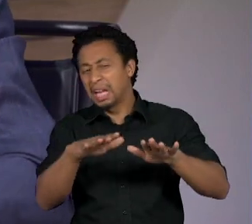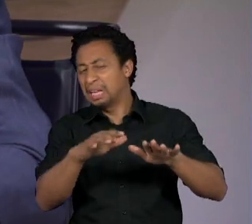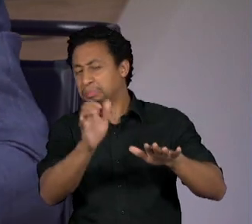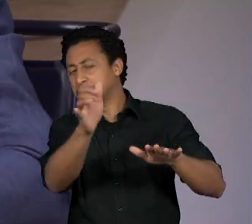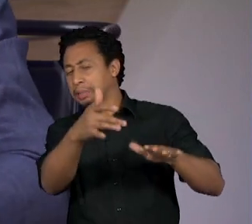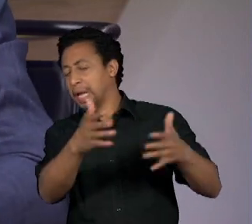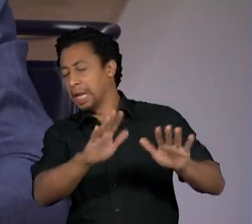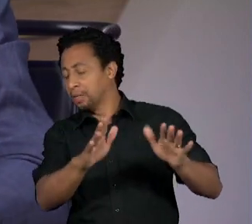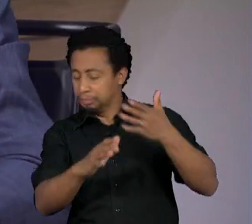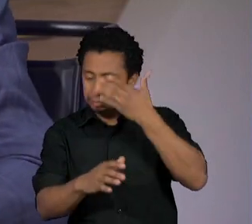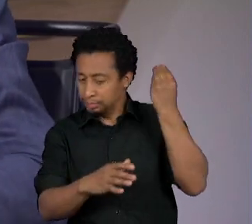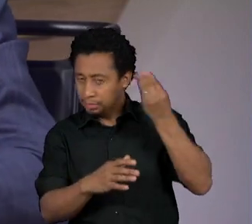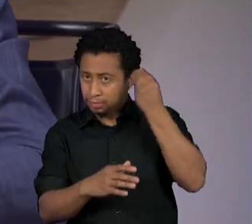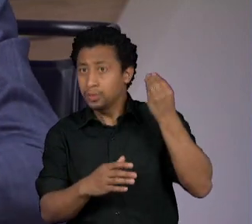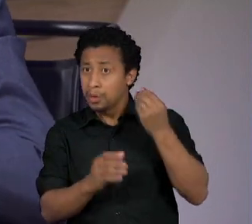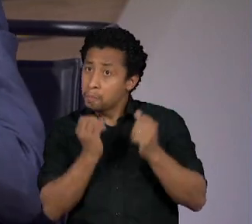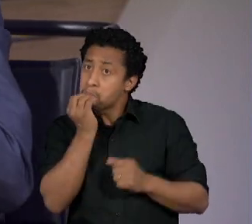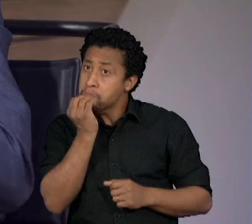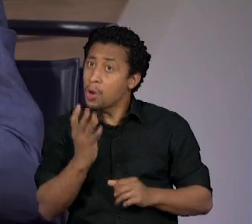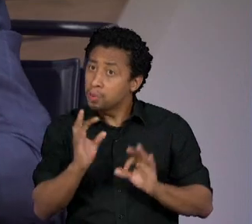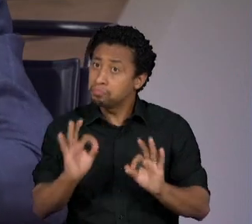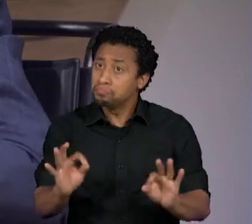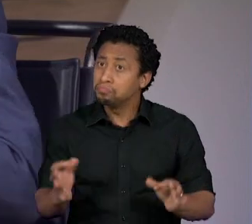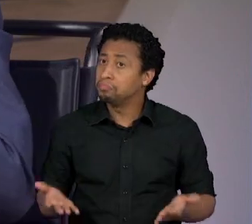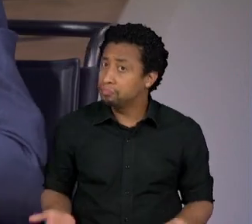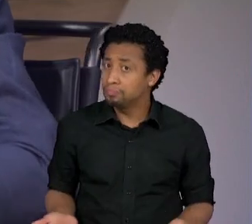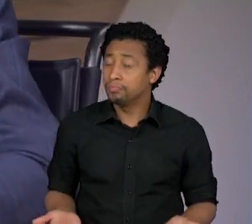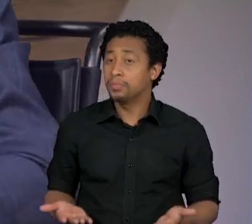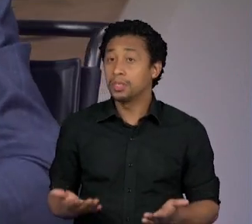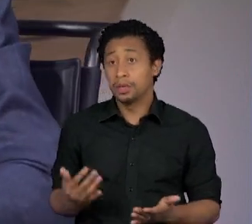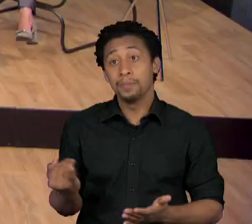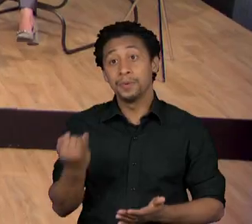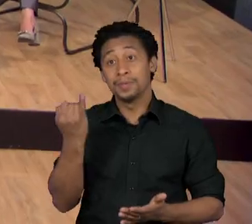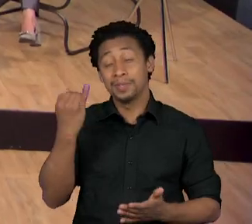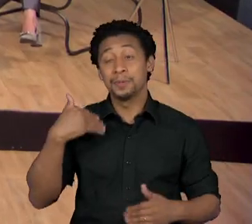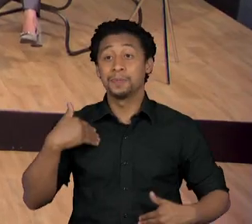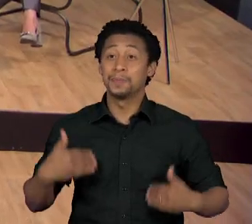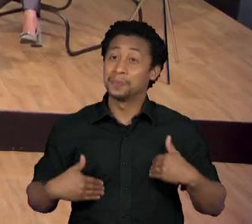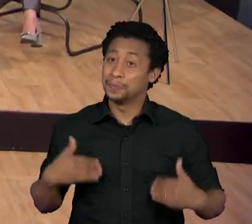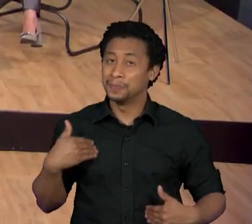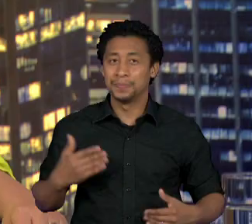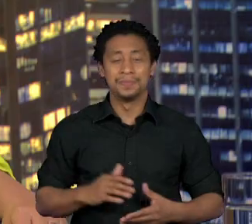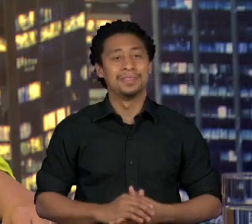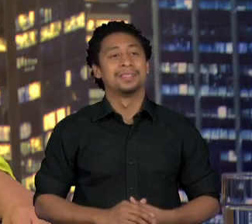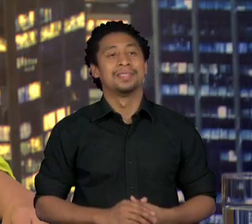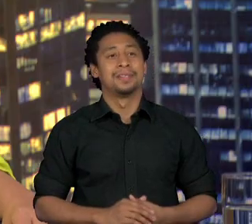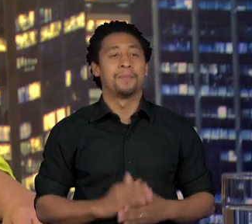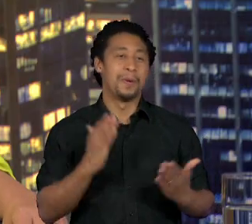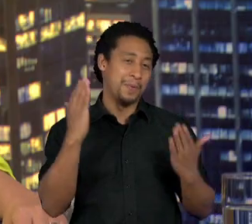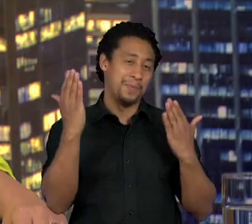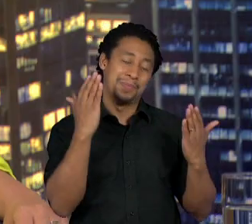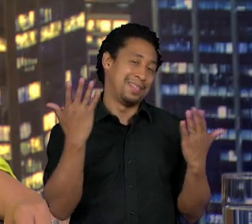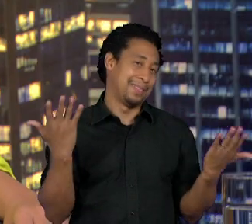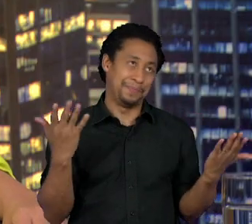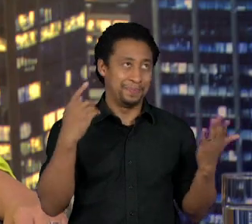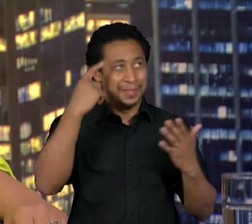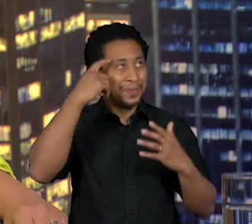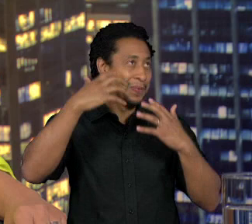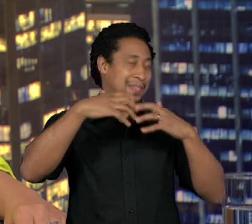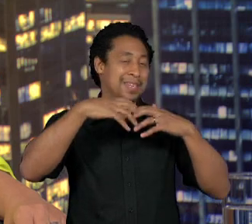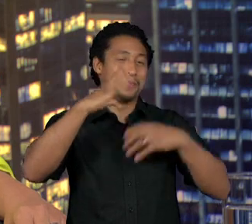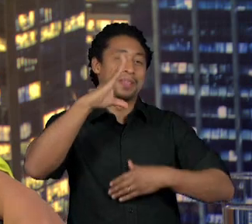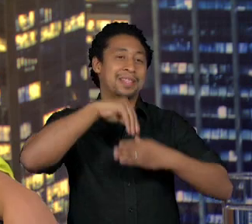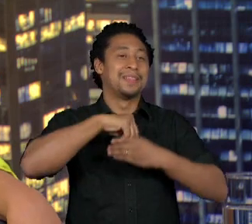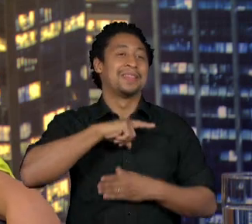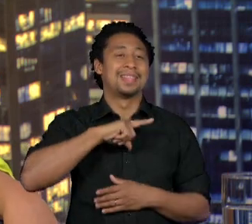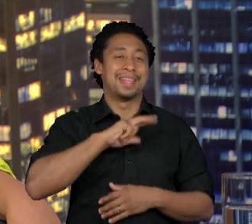do esquecimento benigno, né? Do esquecimento que é útil para o... Como assim, fazendo a comparação, que tivesse um HD também no cérebro, que é preciso dar uma limpada